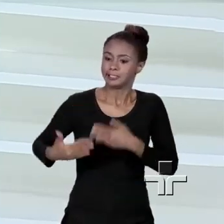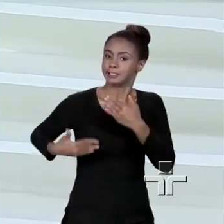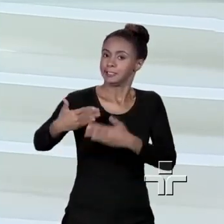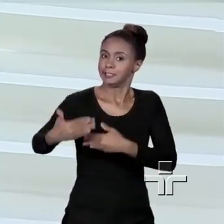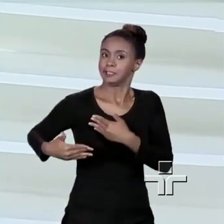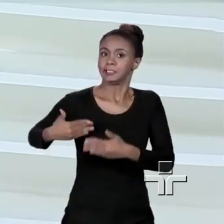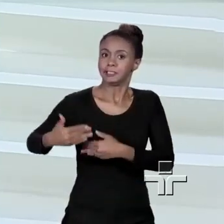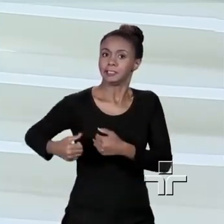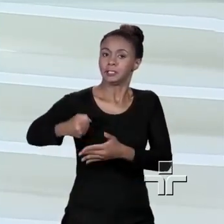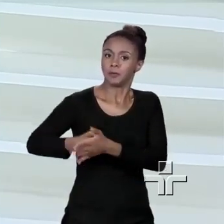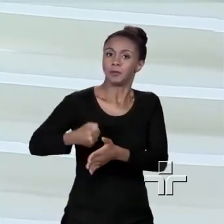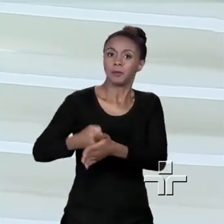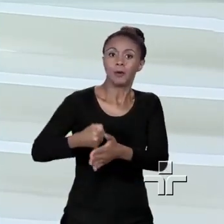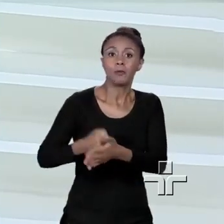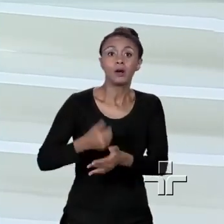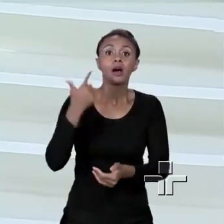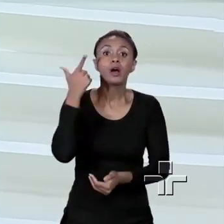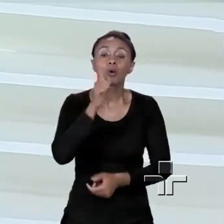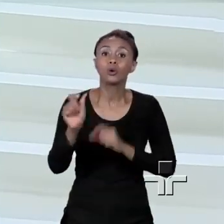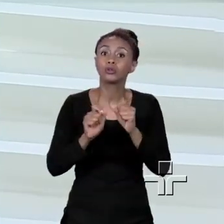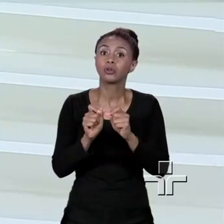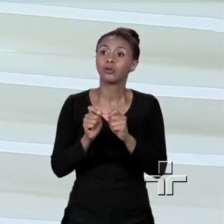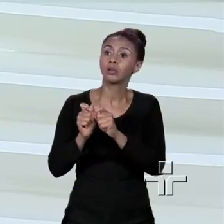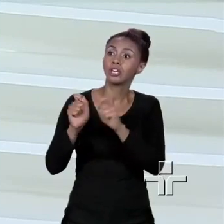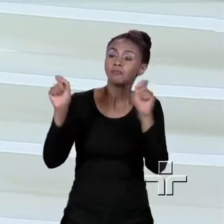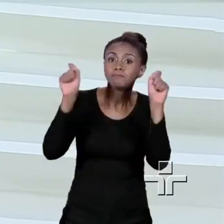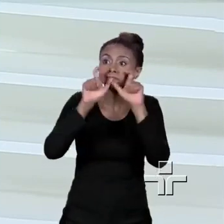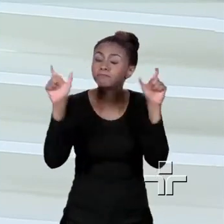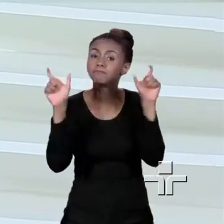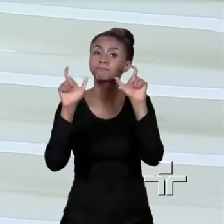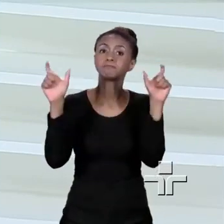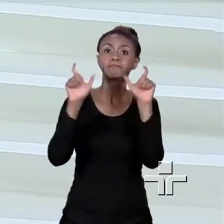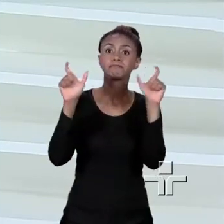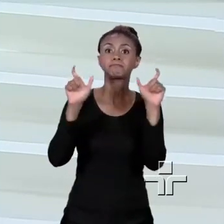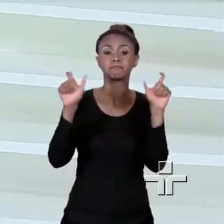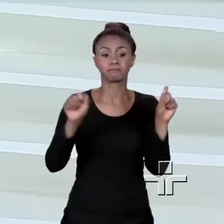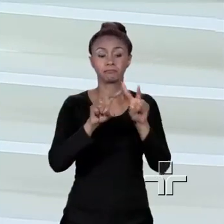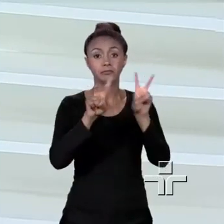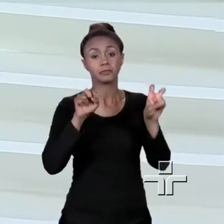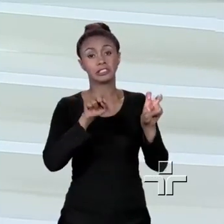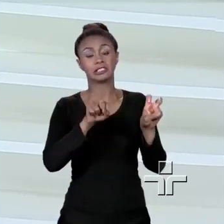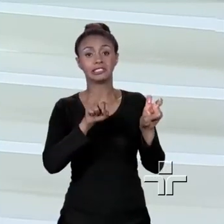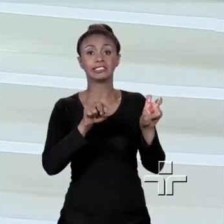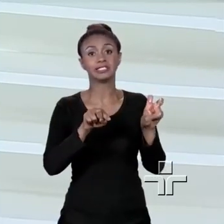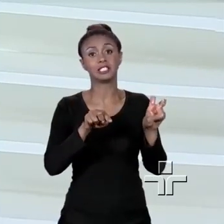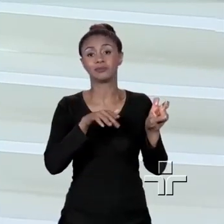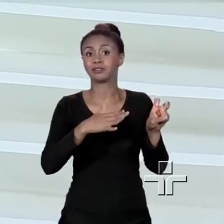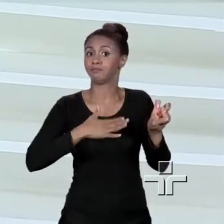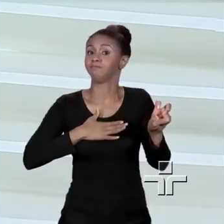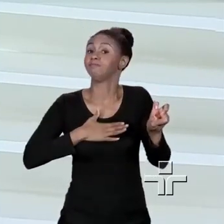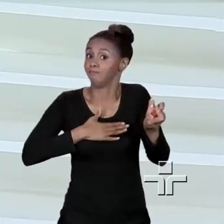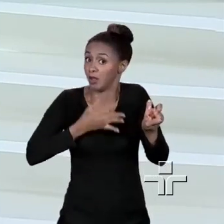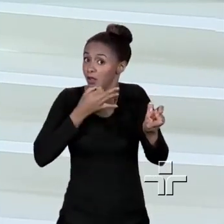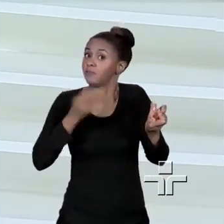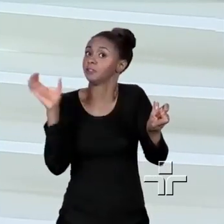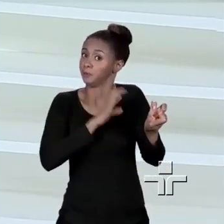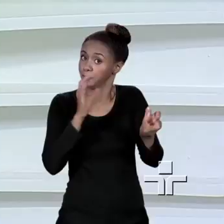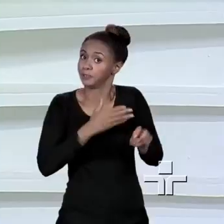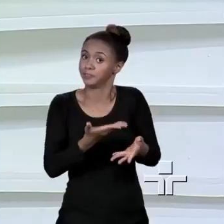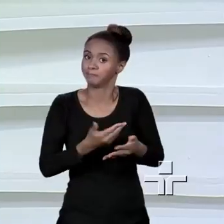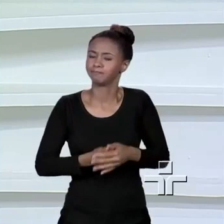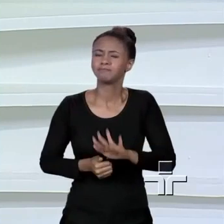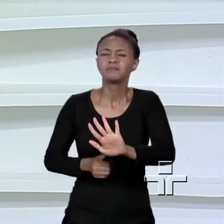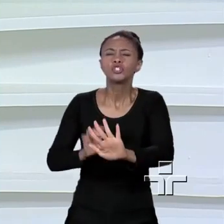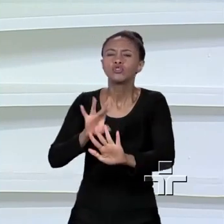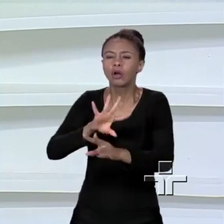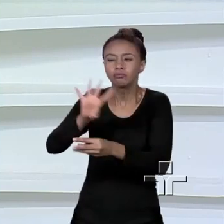linha de chamar atenção para questões que, ao meu ver, são de extrema urgência. Agora, senadora, só